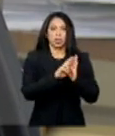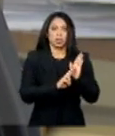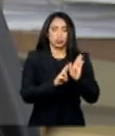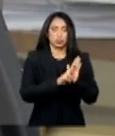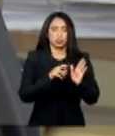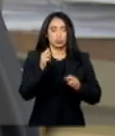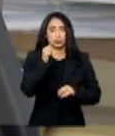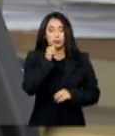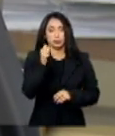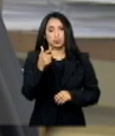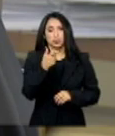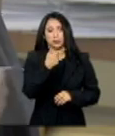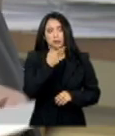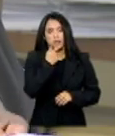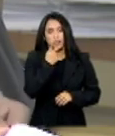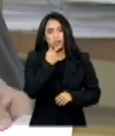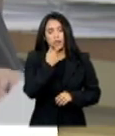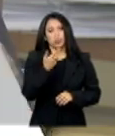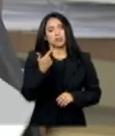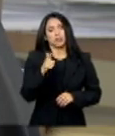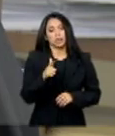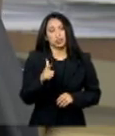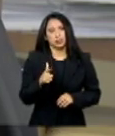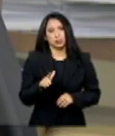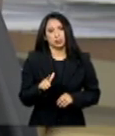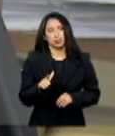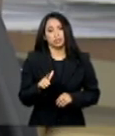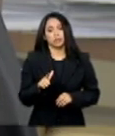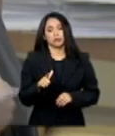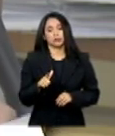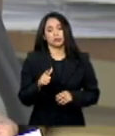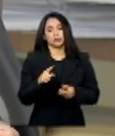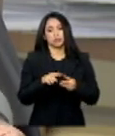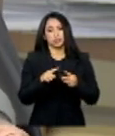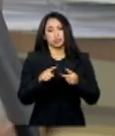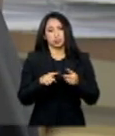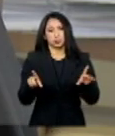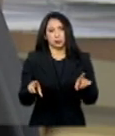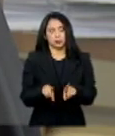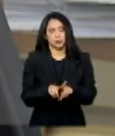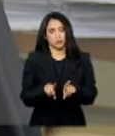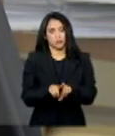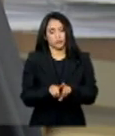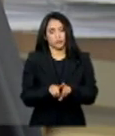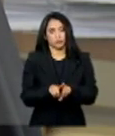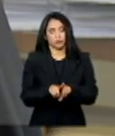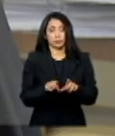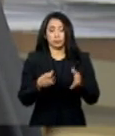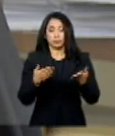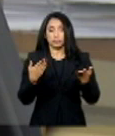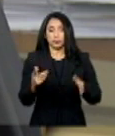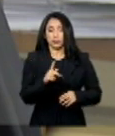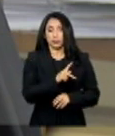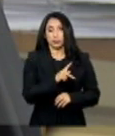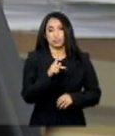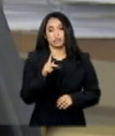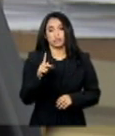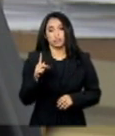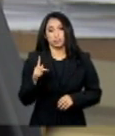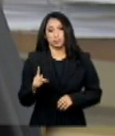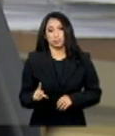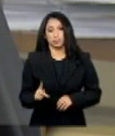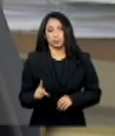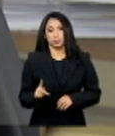eros grau e ayres britto assim presidente também nesse ponto a